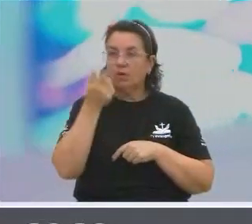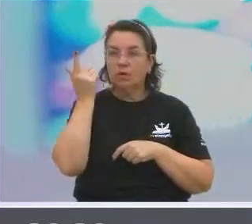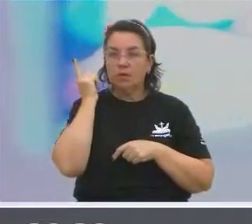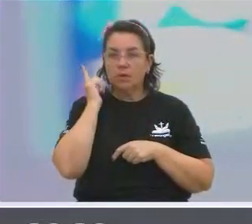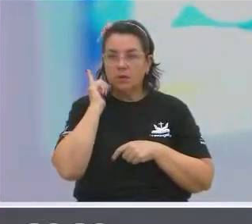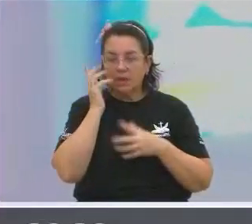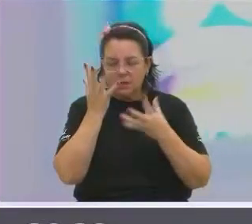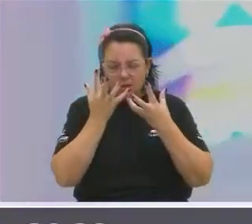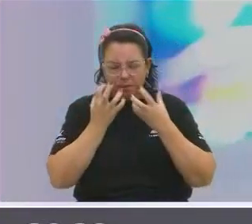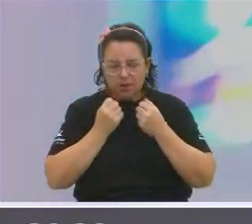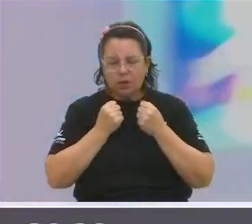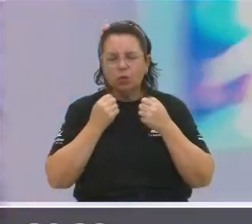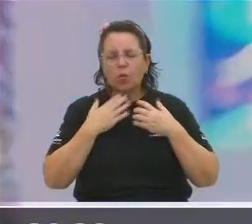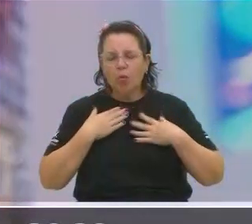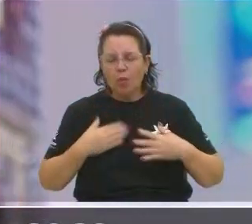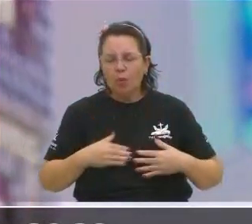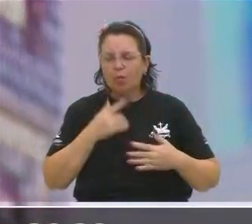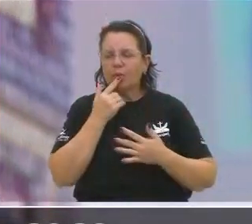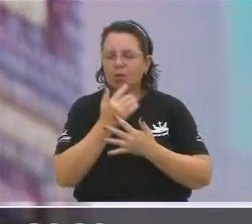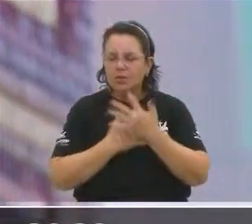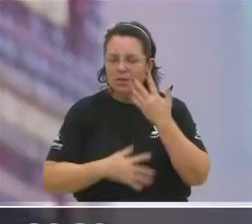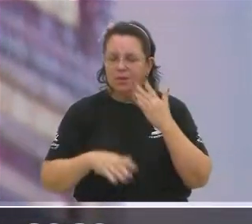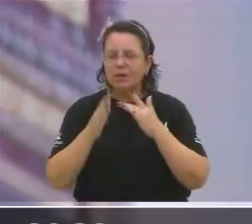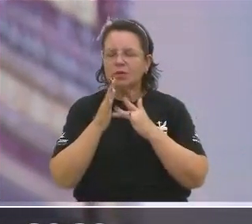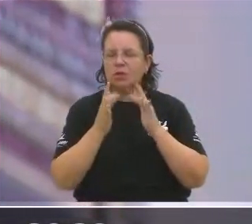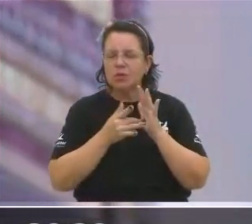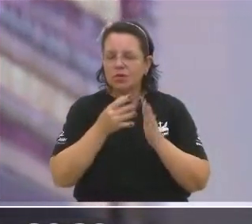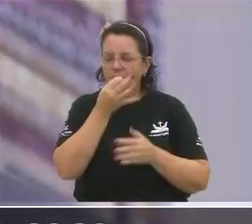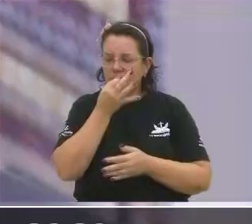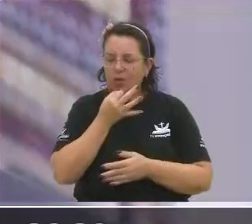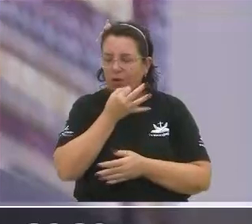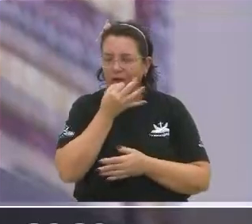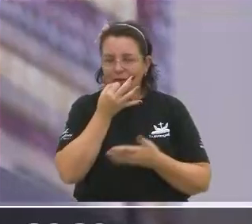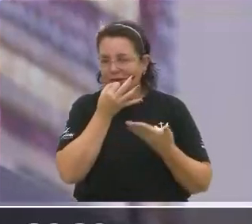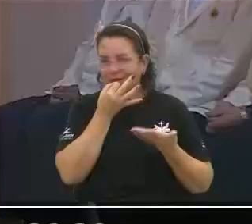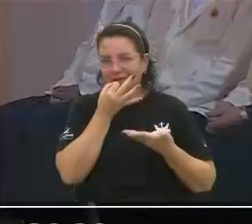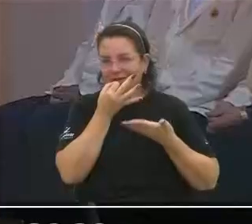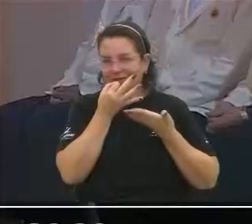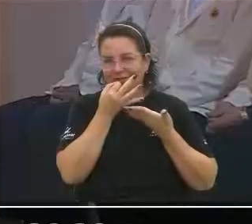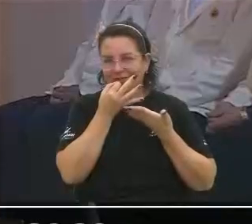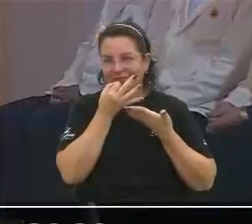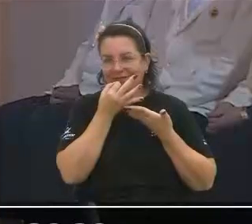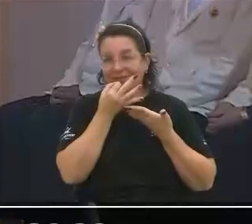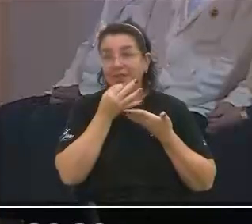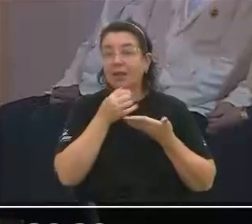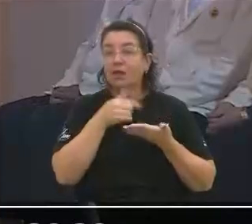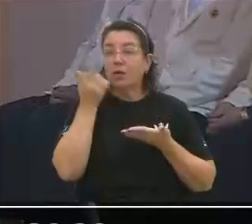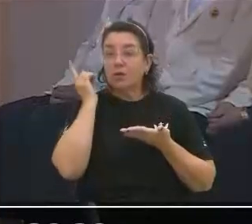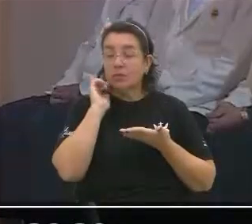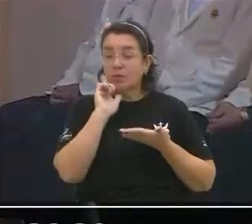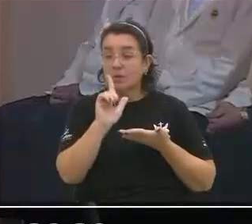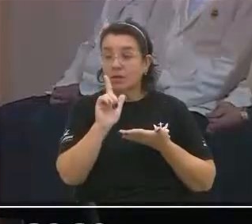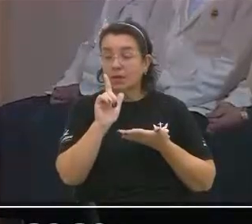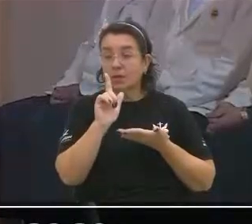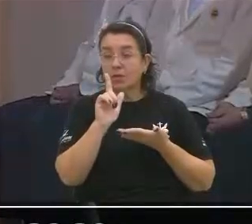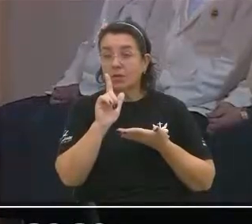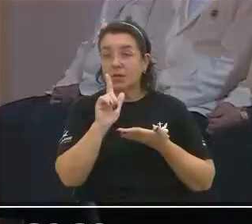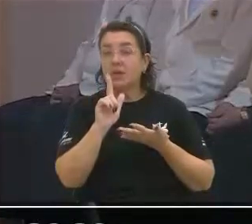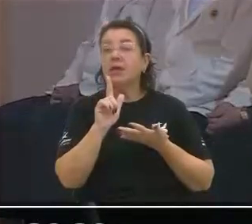da carne do sangue de Jesus essa Eucaristia possamos